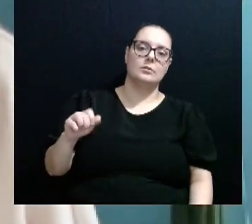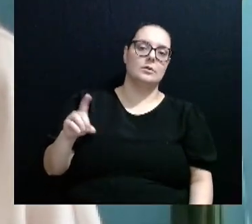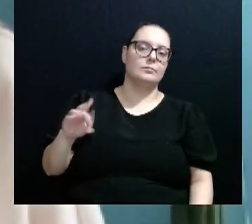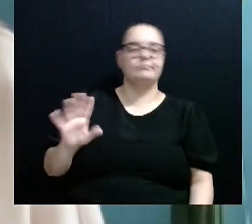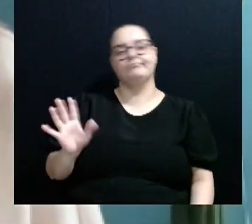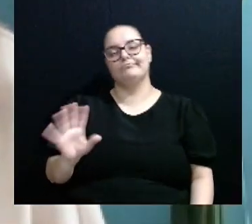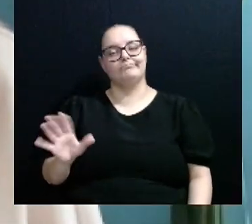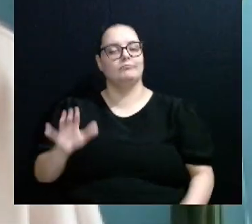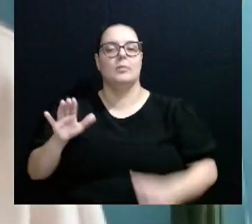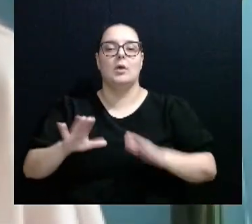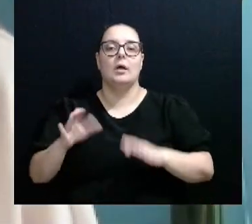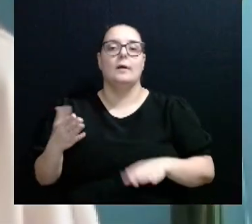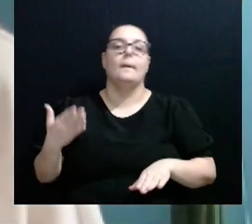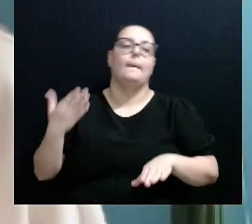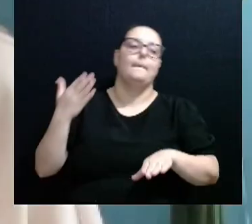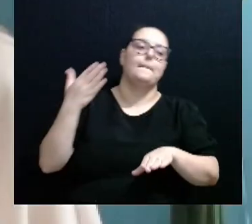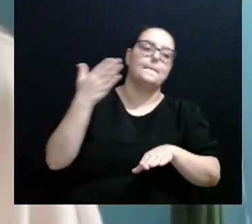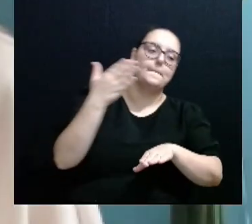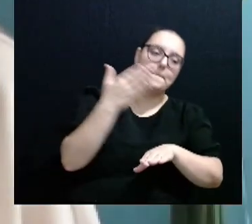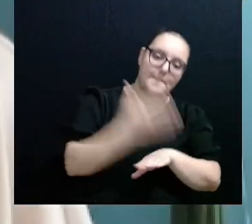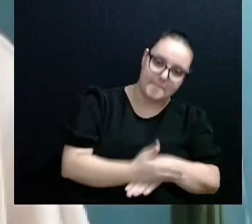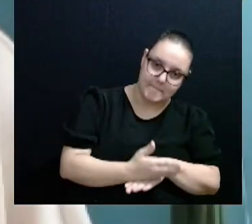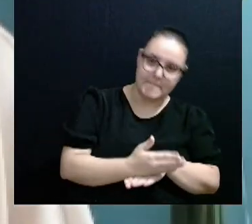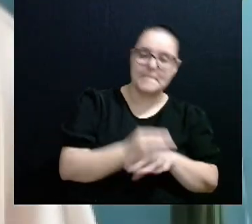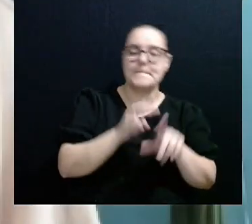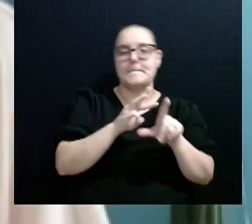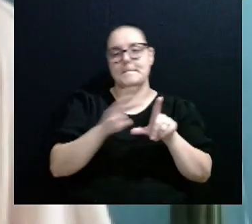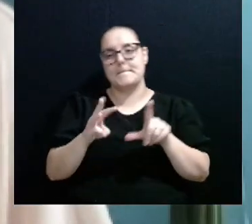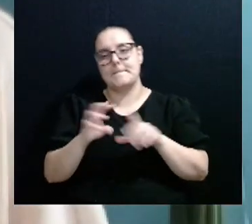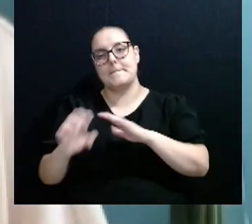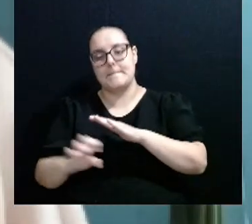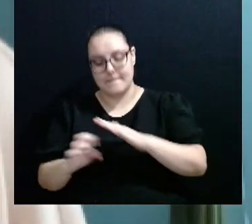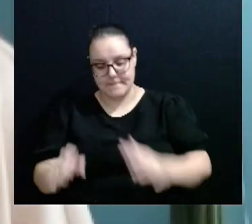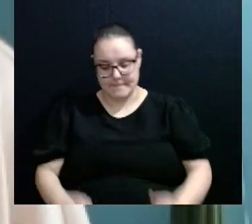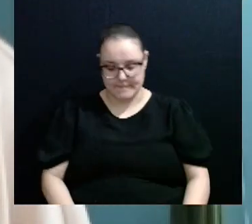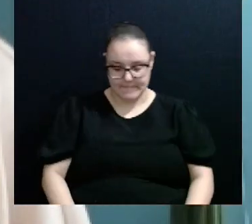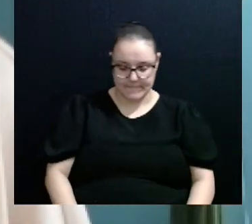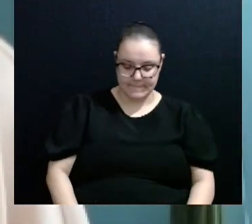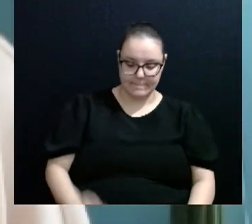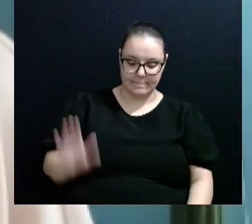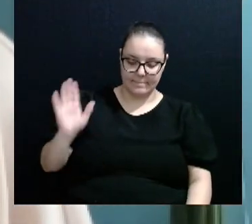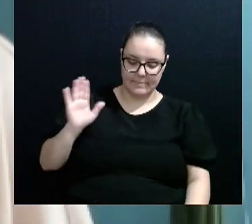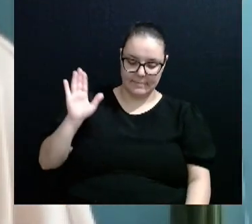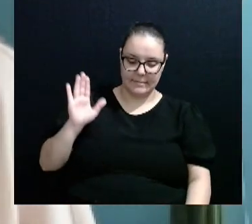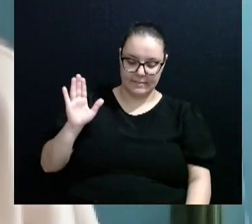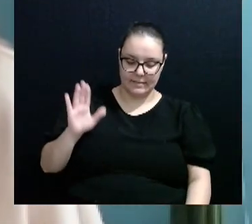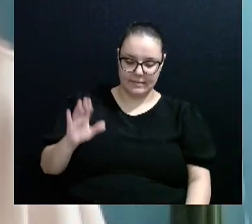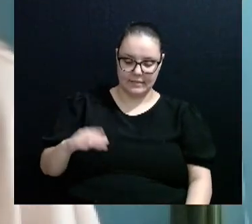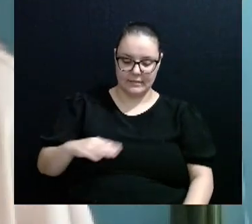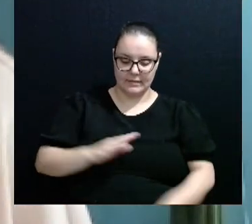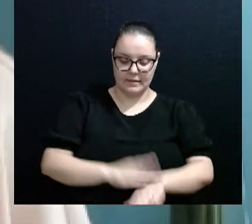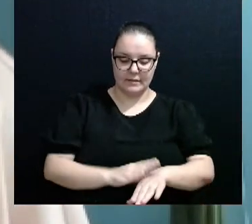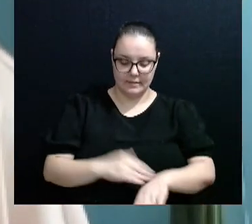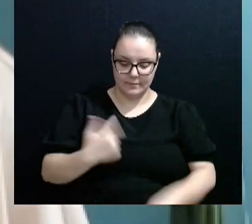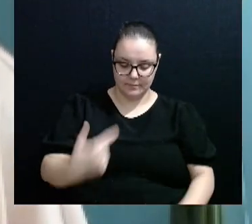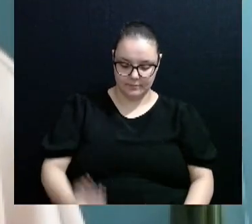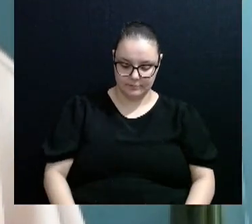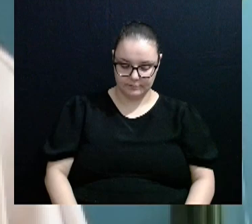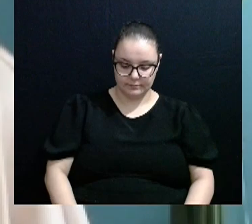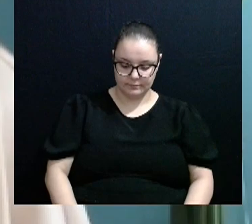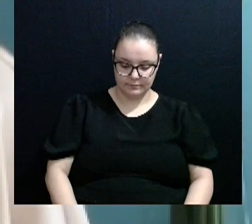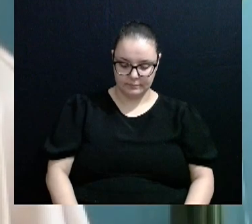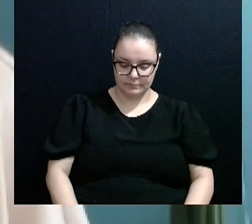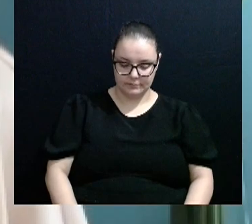que ir na página, né, da empresa e se candidatar ativamente. Agora, a rede de contatos ela